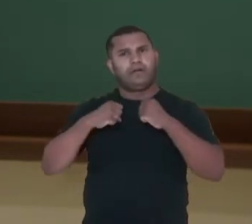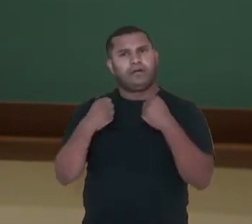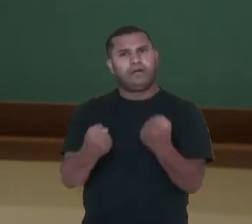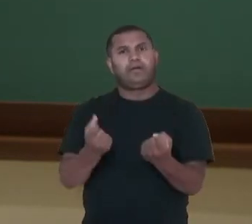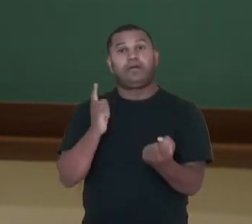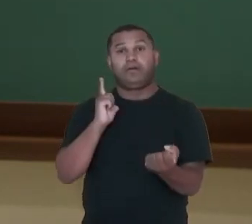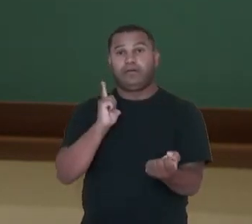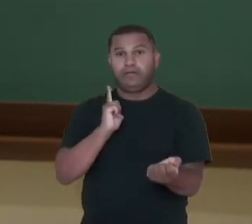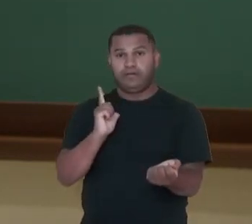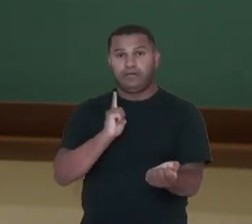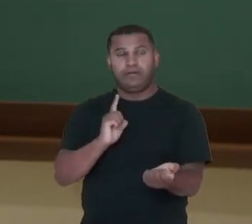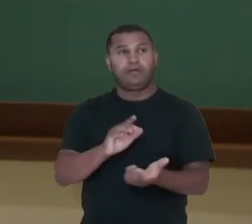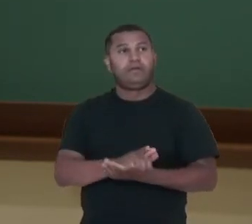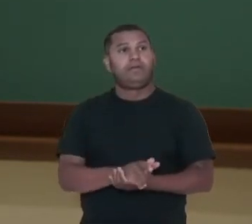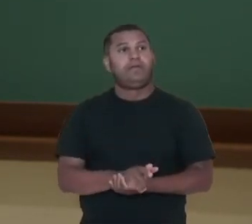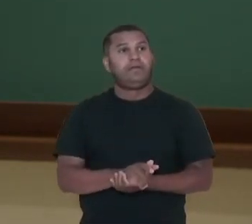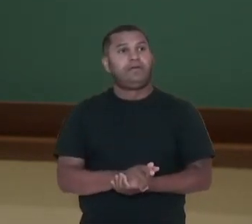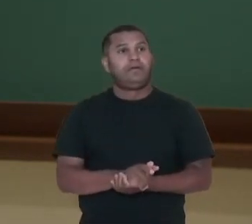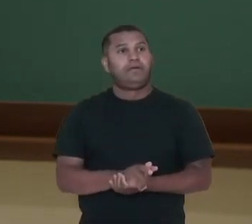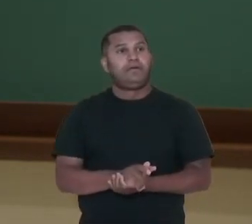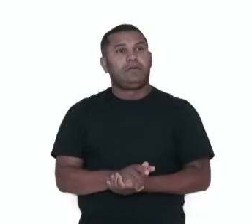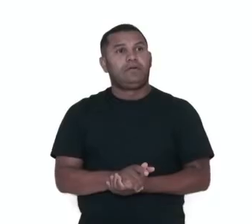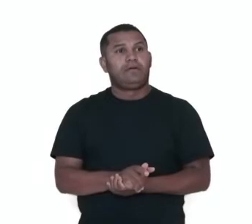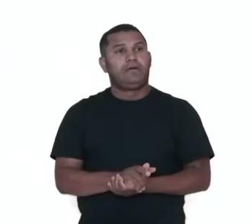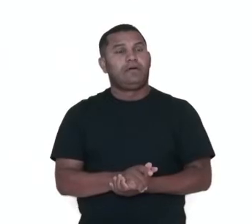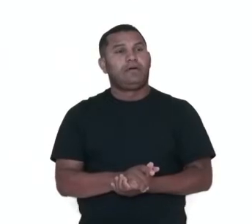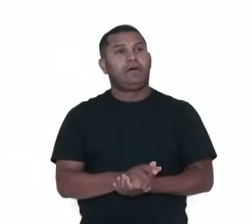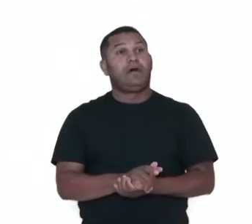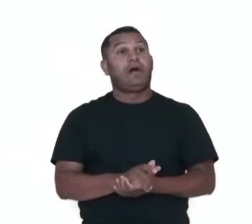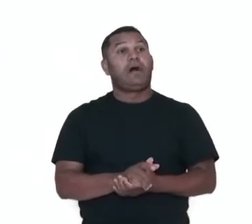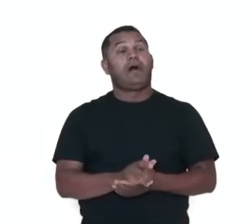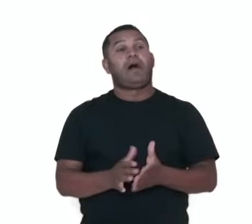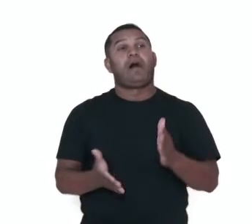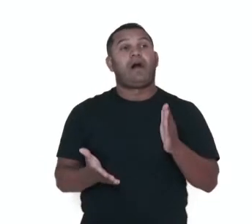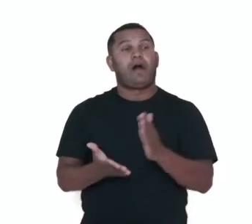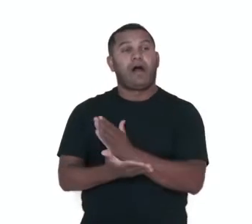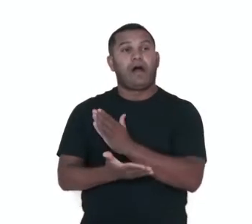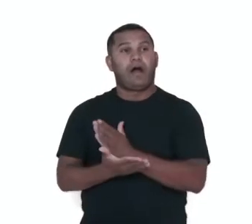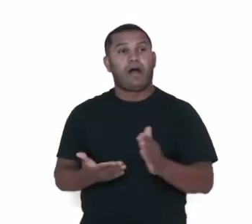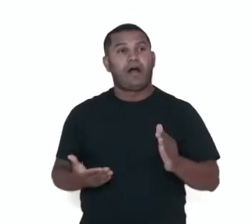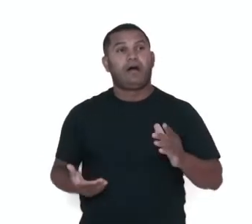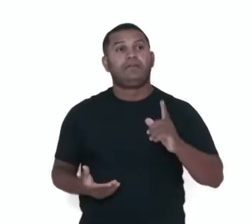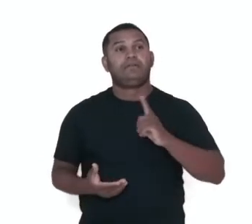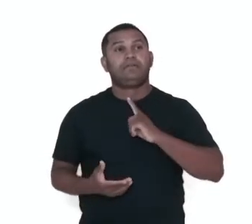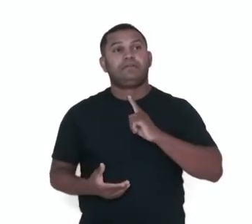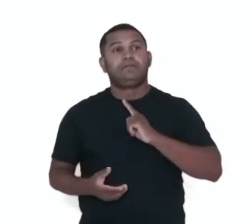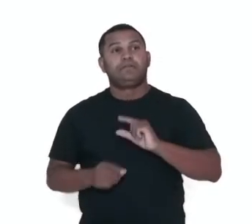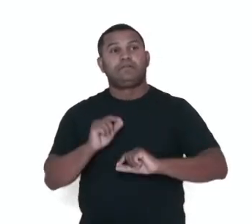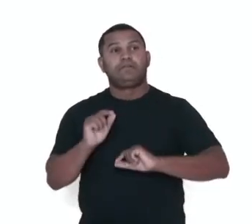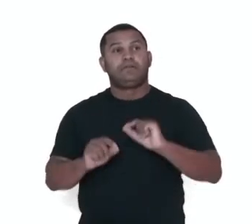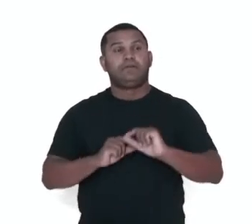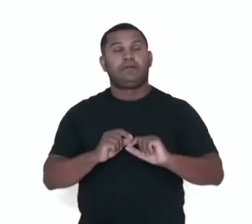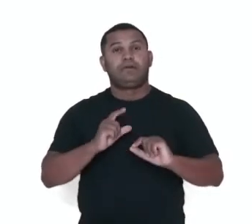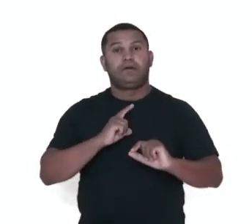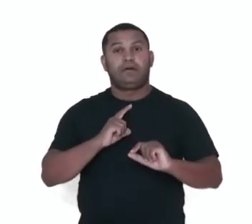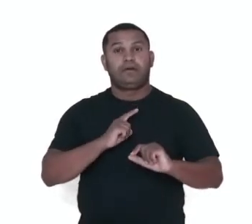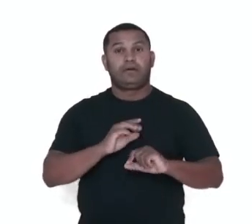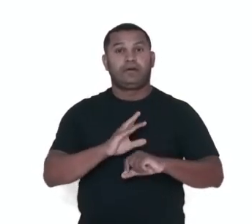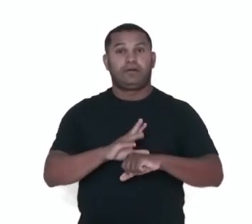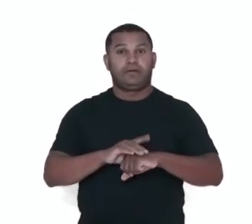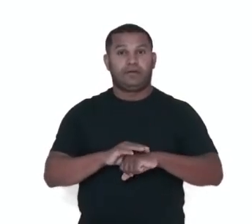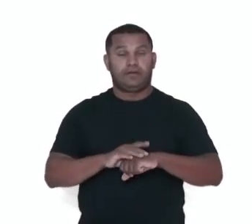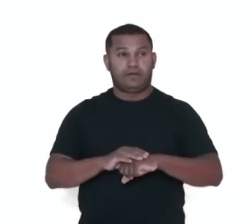tenho. Então, minha gente, olha aqui, ó. Alguns representantes deste grupo aqui dos nemateumintos.